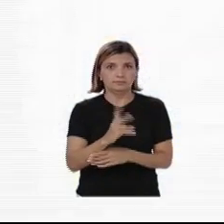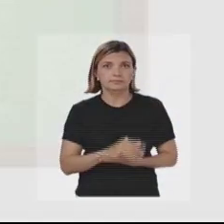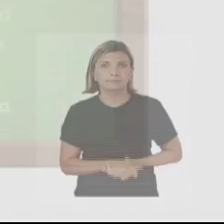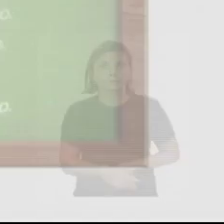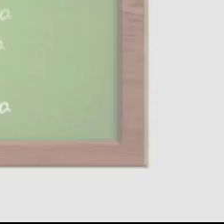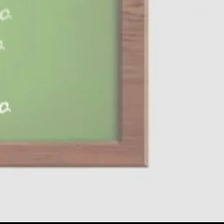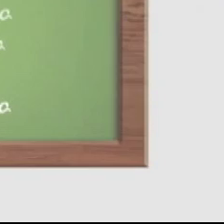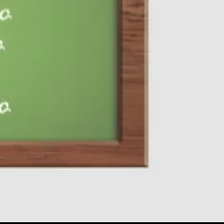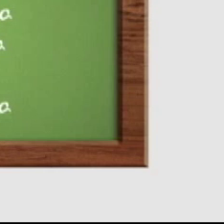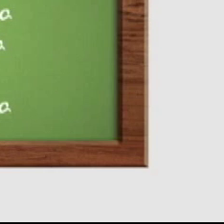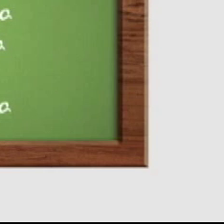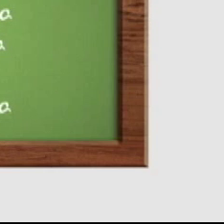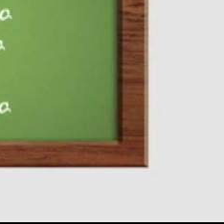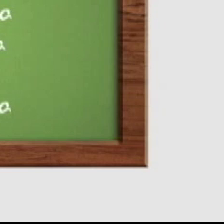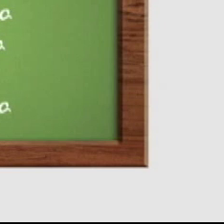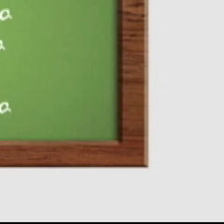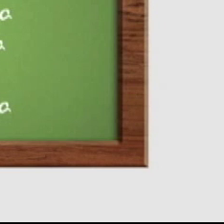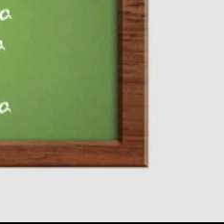saúde.